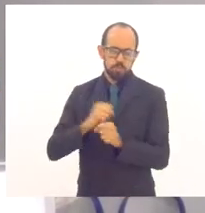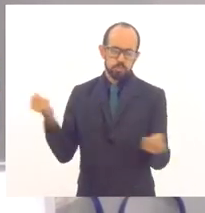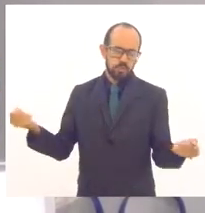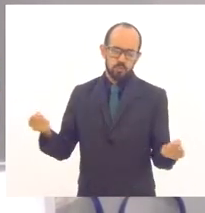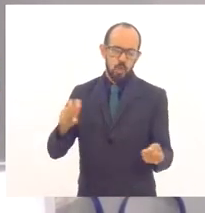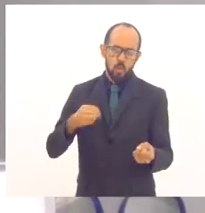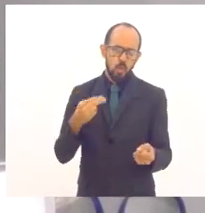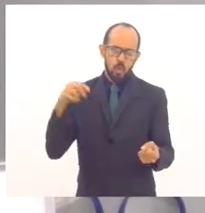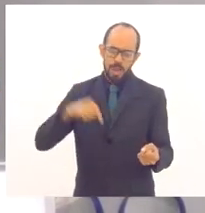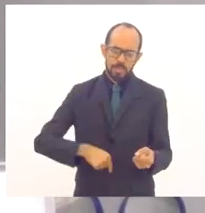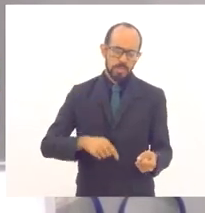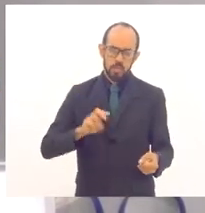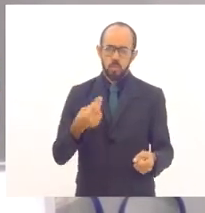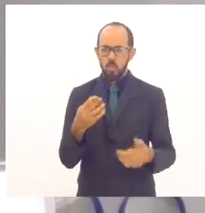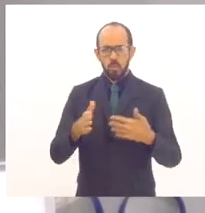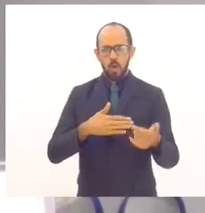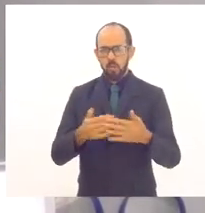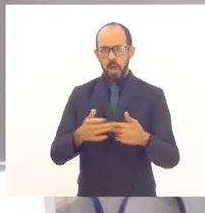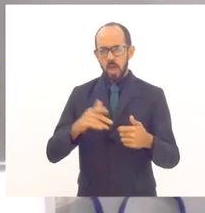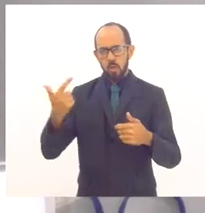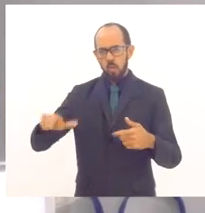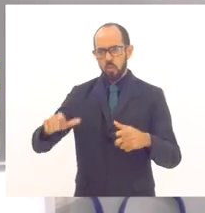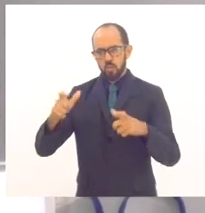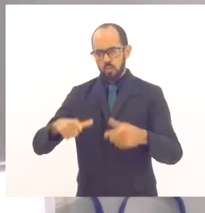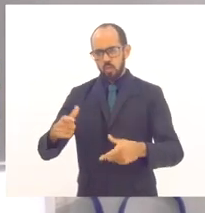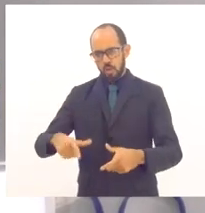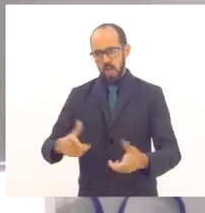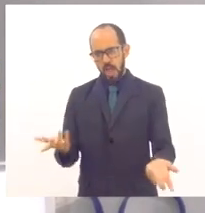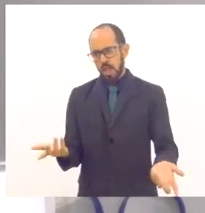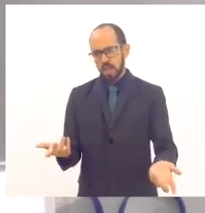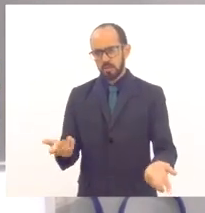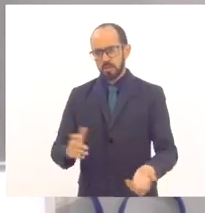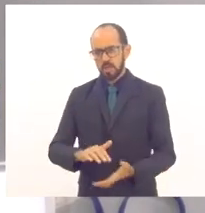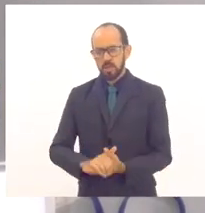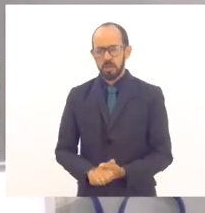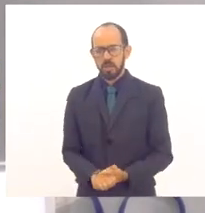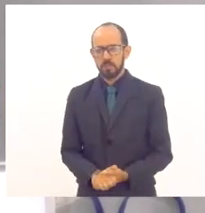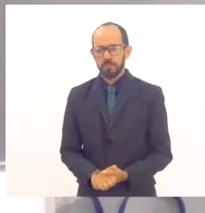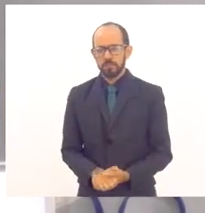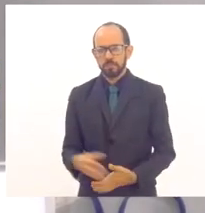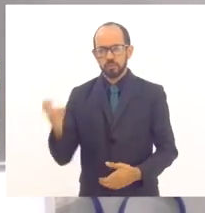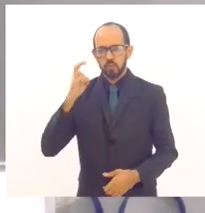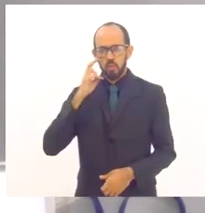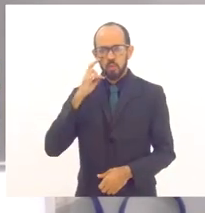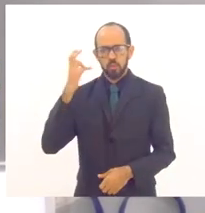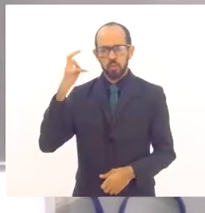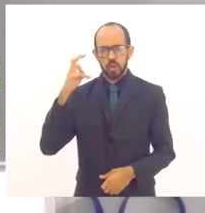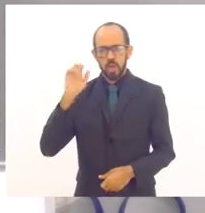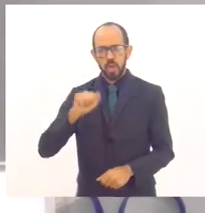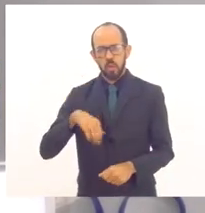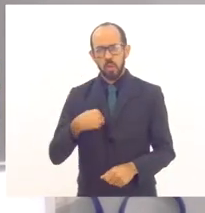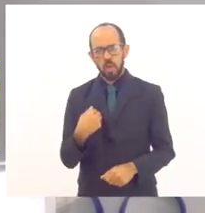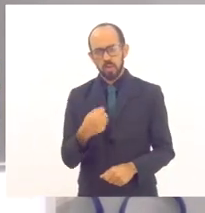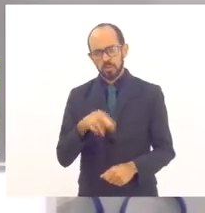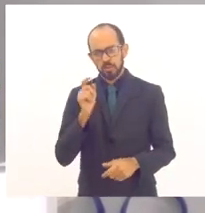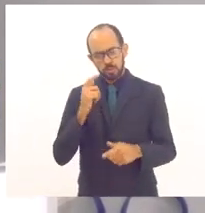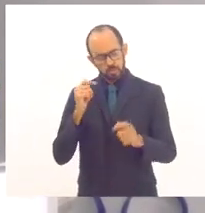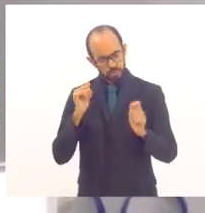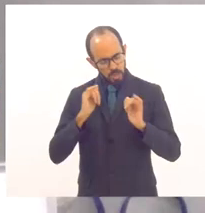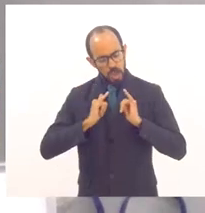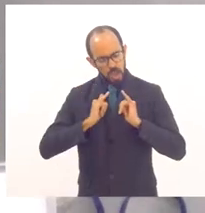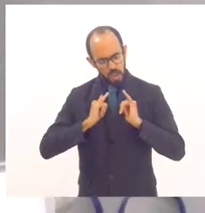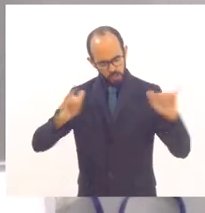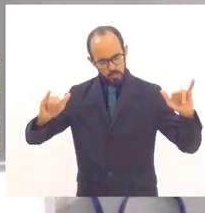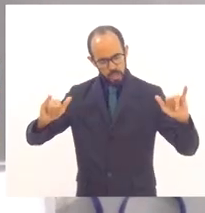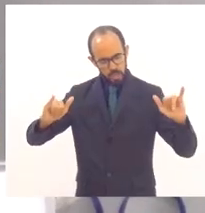rodas de diálogo, em todas as rodas de cultura, né, em todas as rodas de capoeira, denunciando que